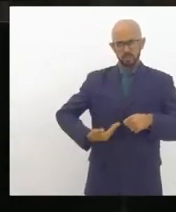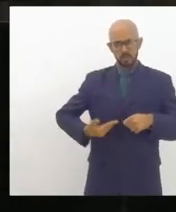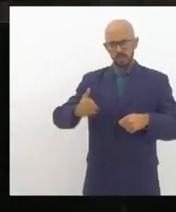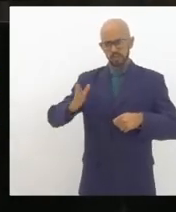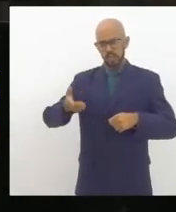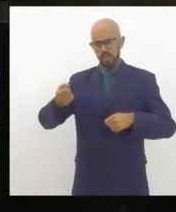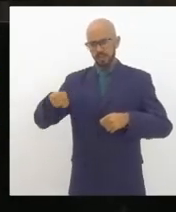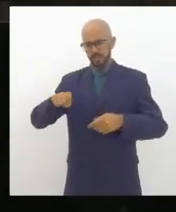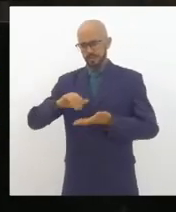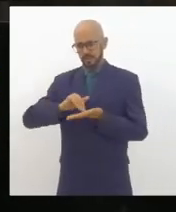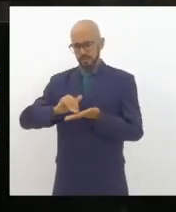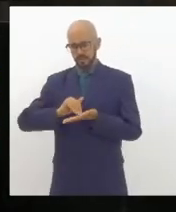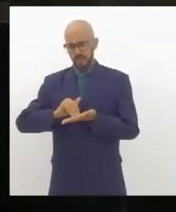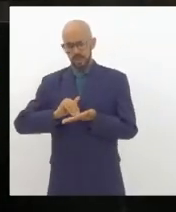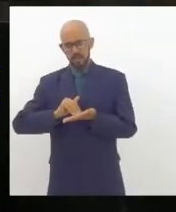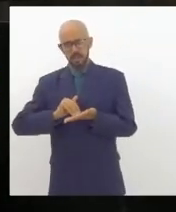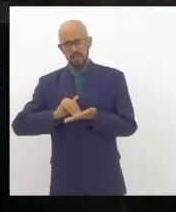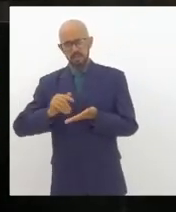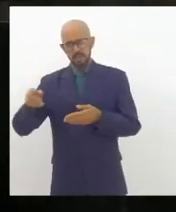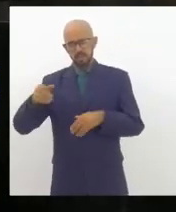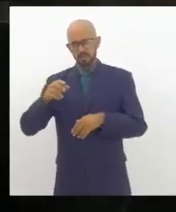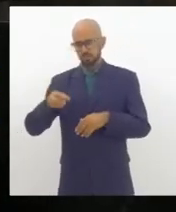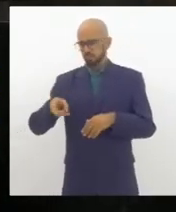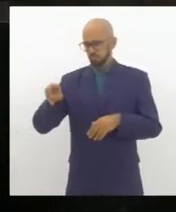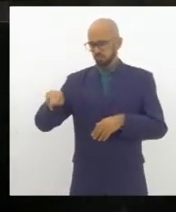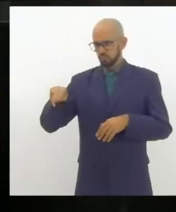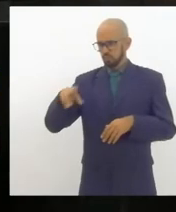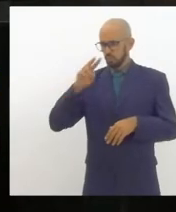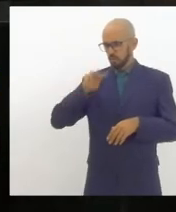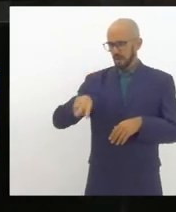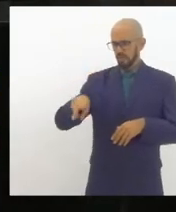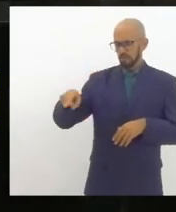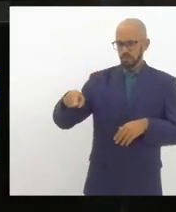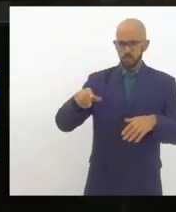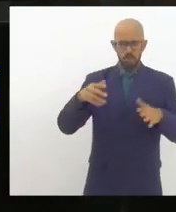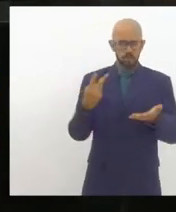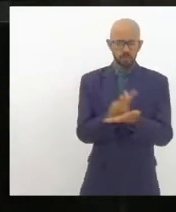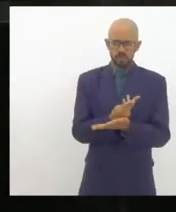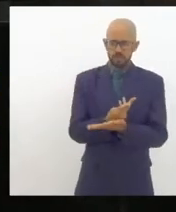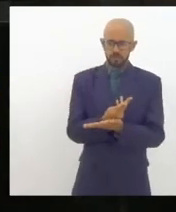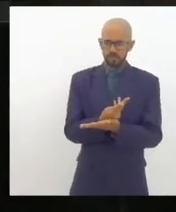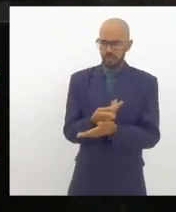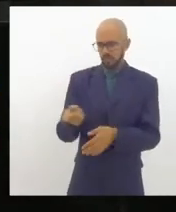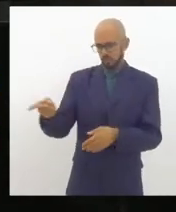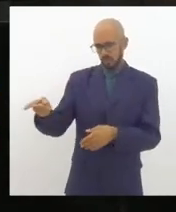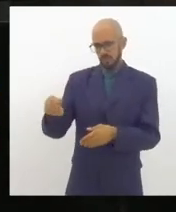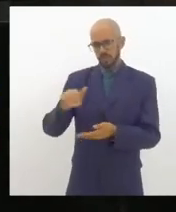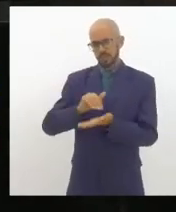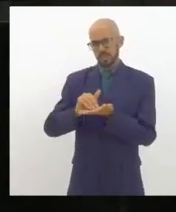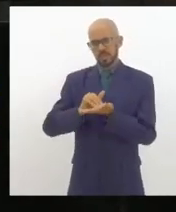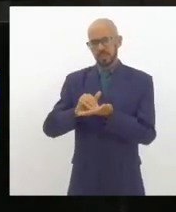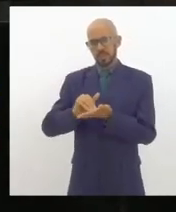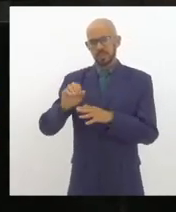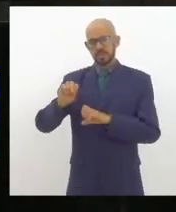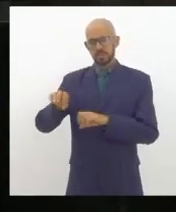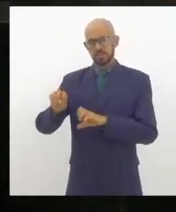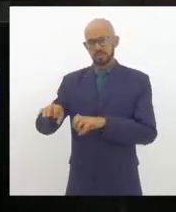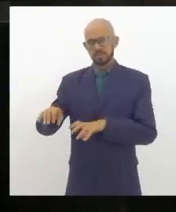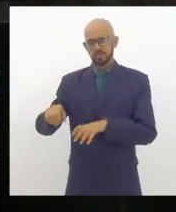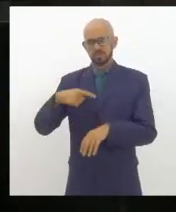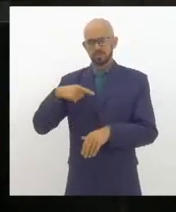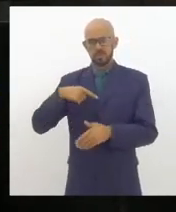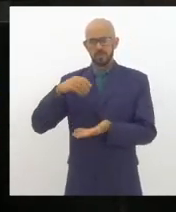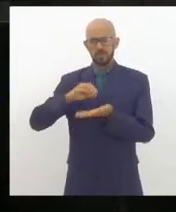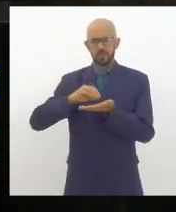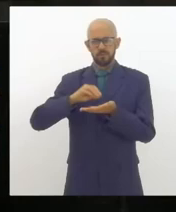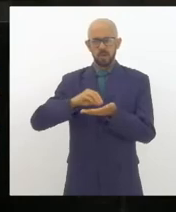secretária, viu algo similar. A senhora foi secretária da Educação. Tem déficit